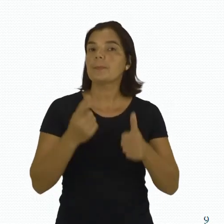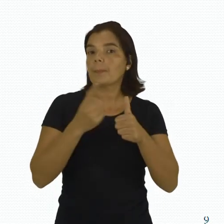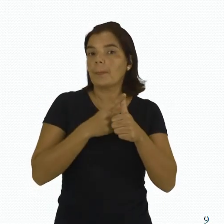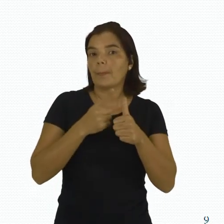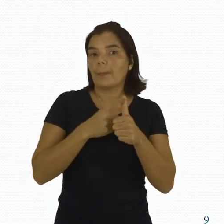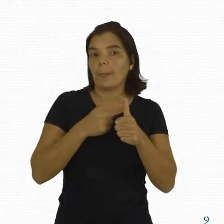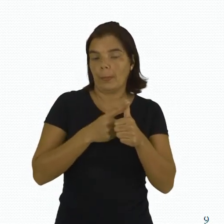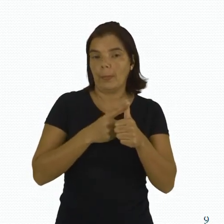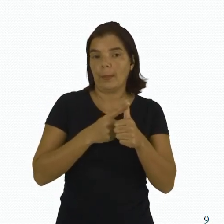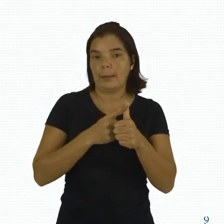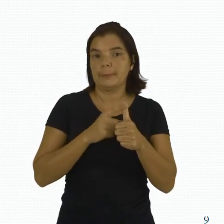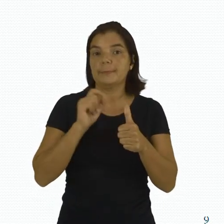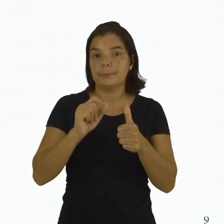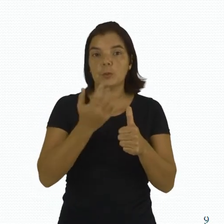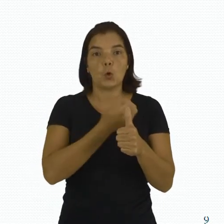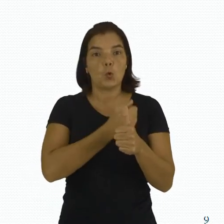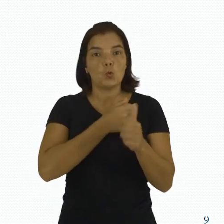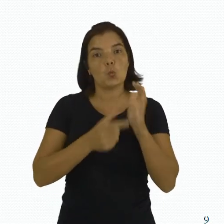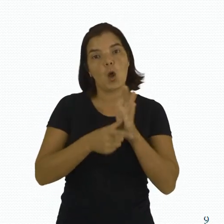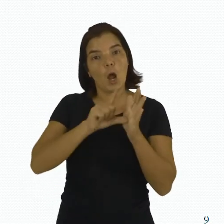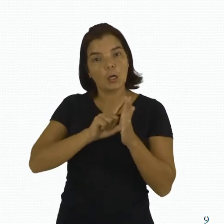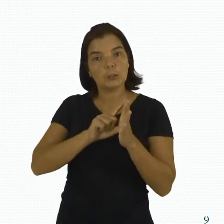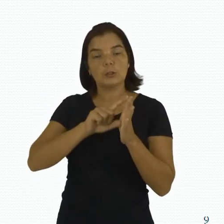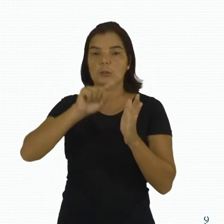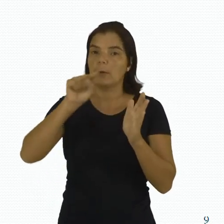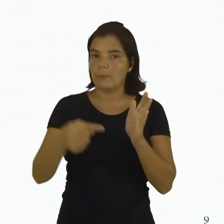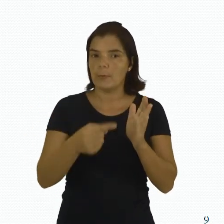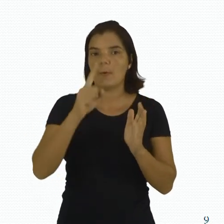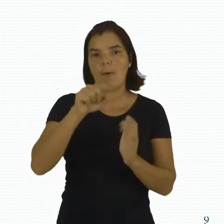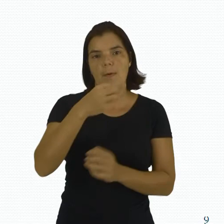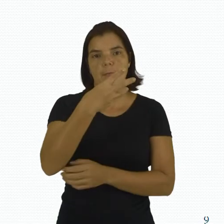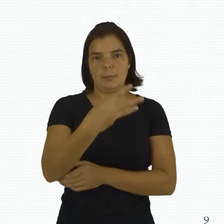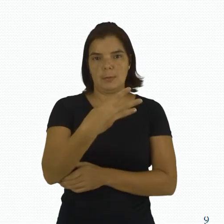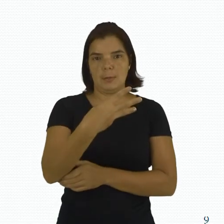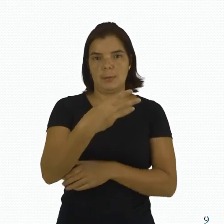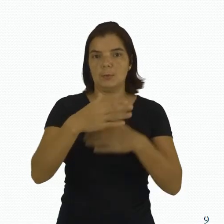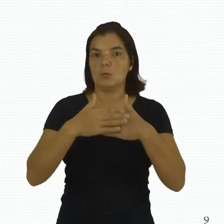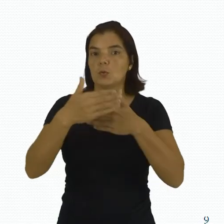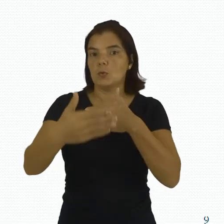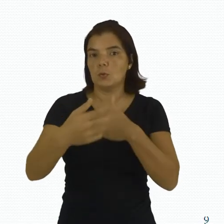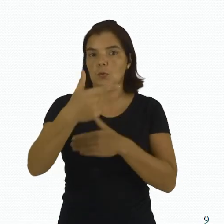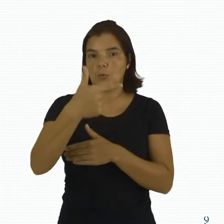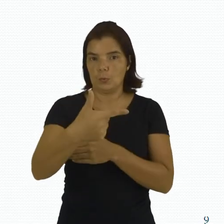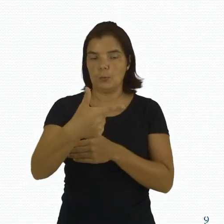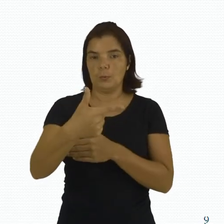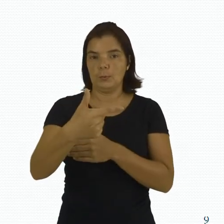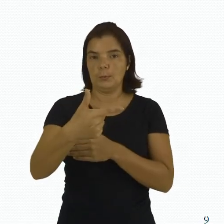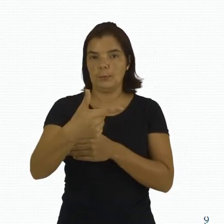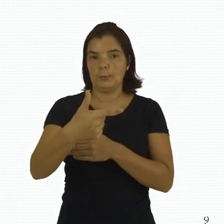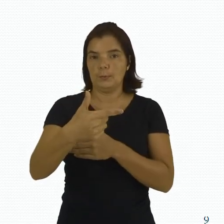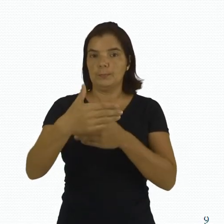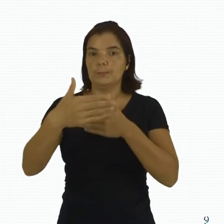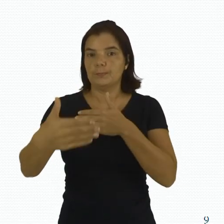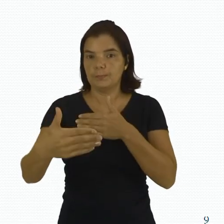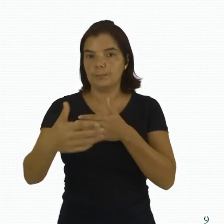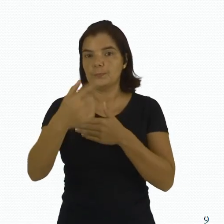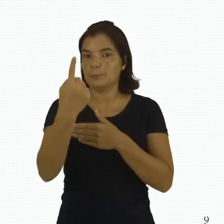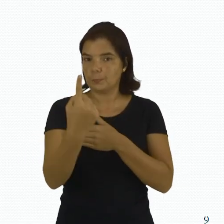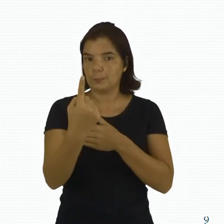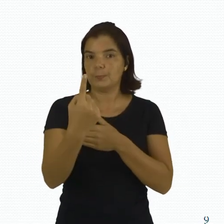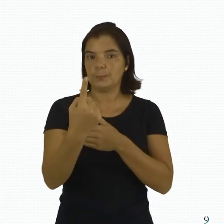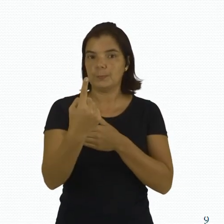a parte inteira, aquilo que está antes da vírgula, é o 3. Anteperíodo, 2. Período,